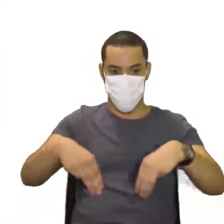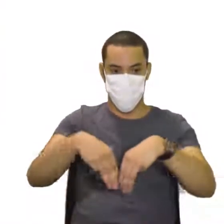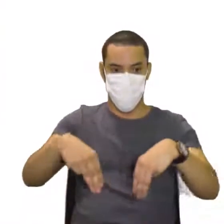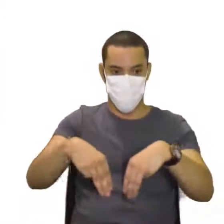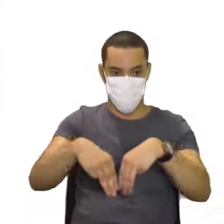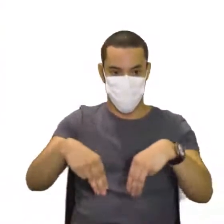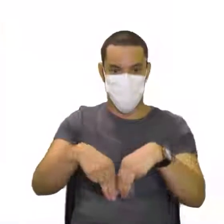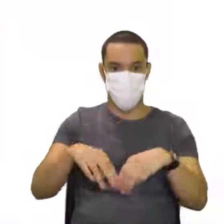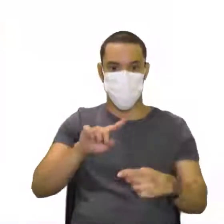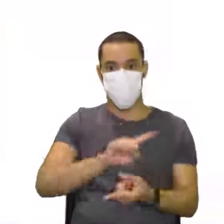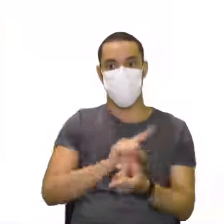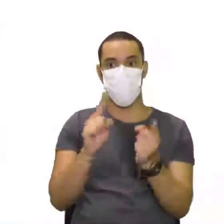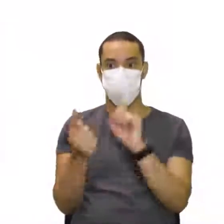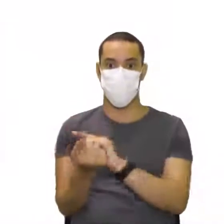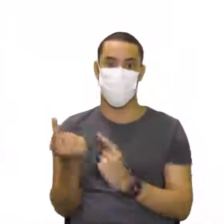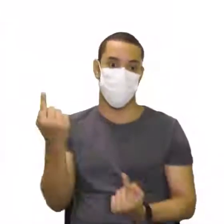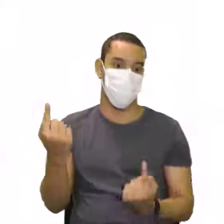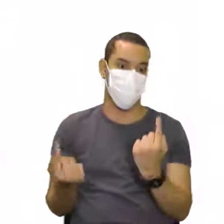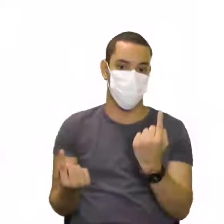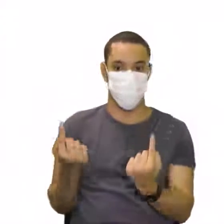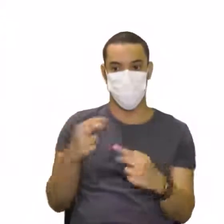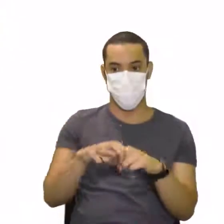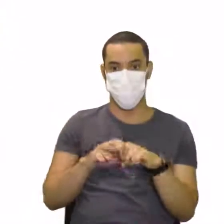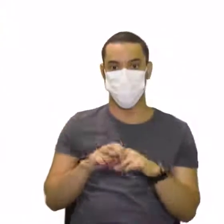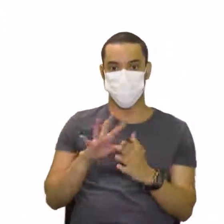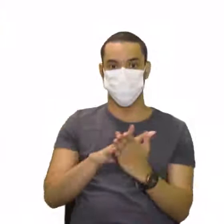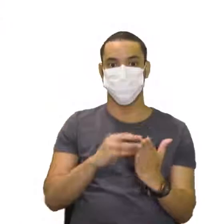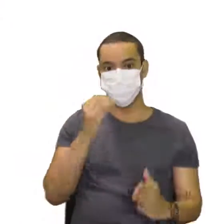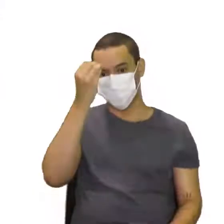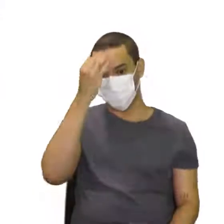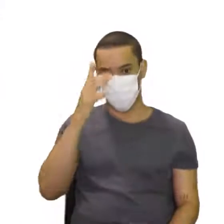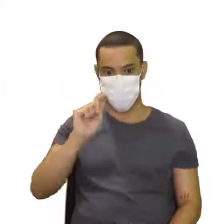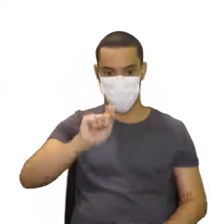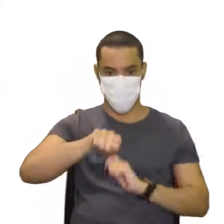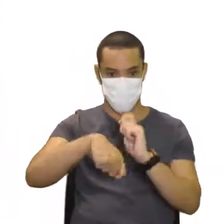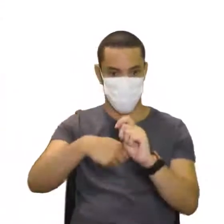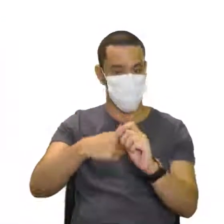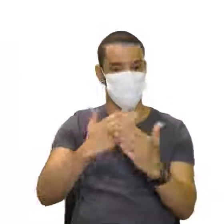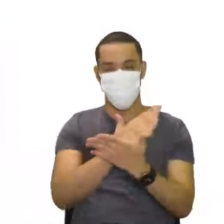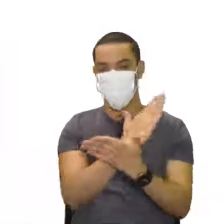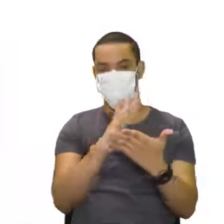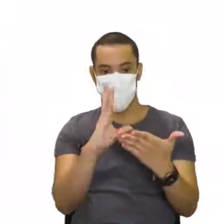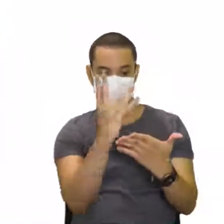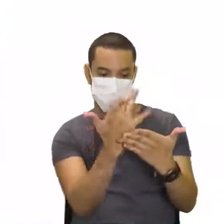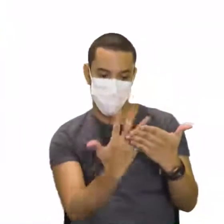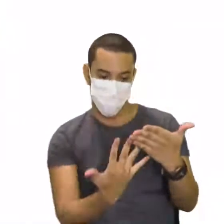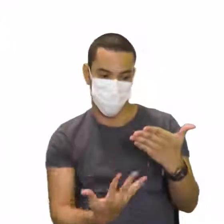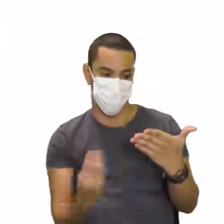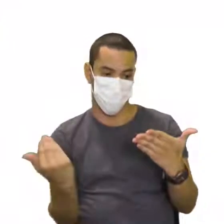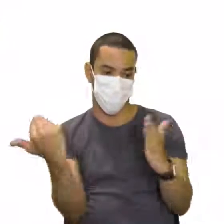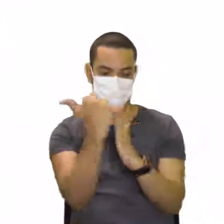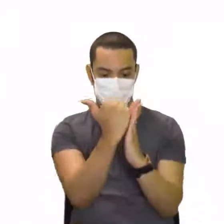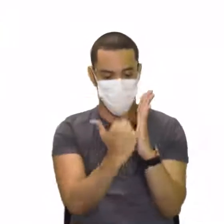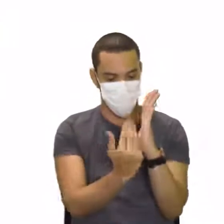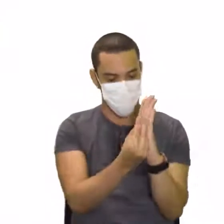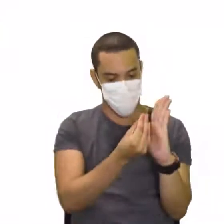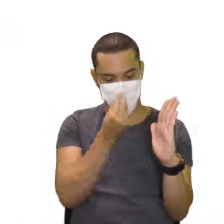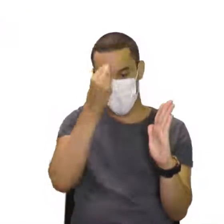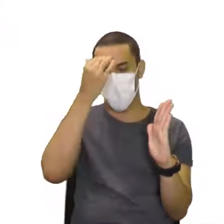vice-versa, ok? Então, você traduz aí sinais acústicos em eletromagnéticos e eletromagnéticos também